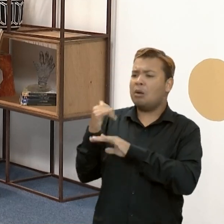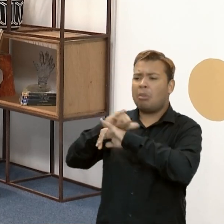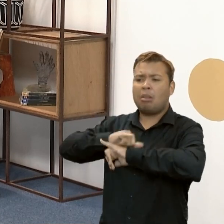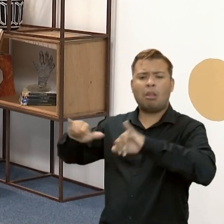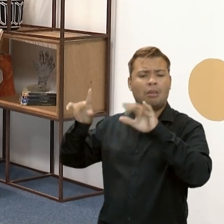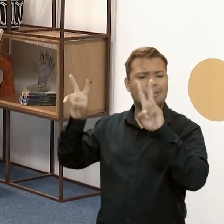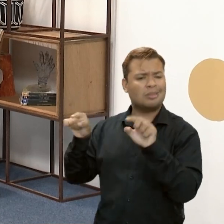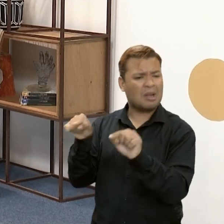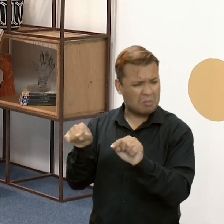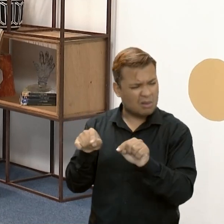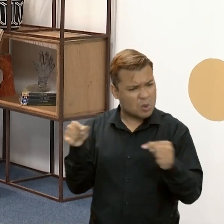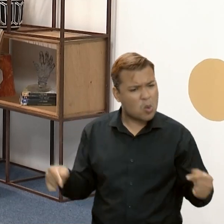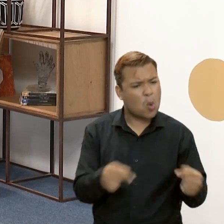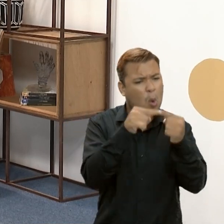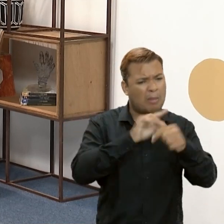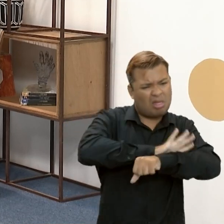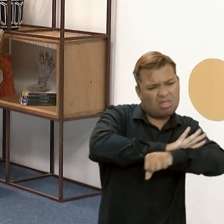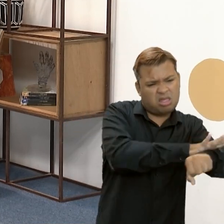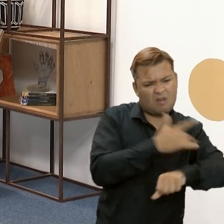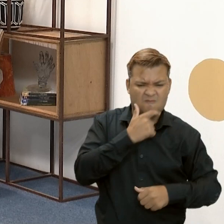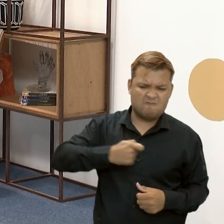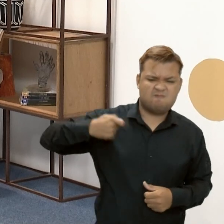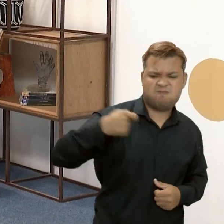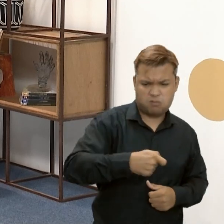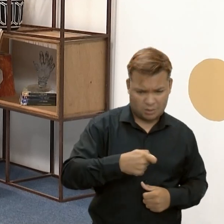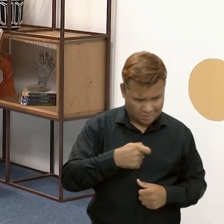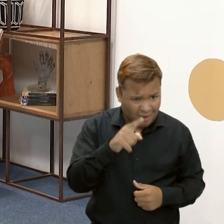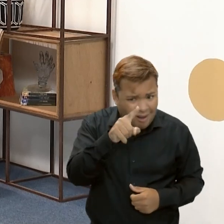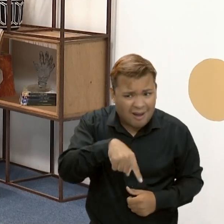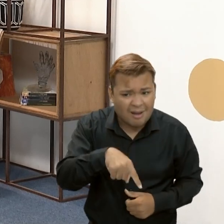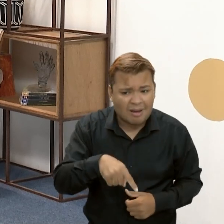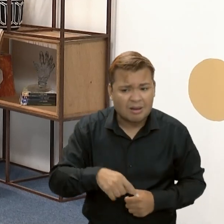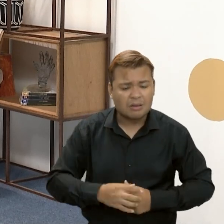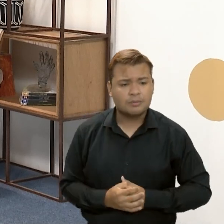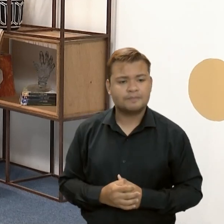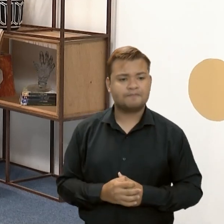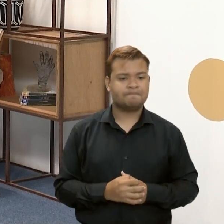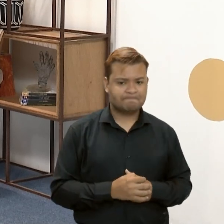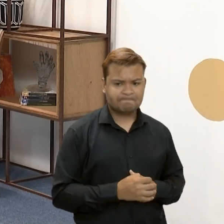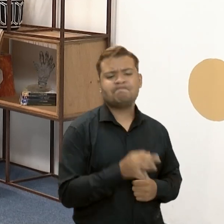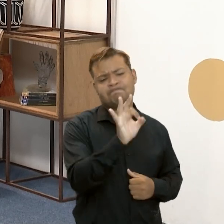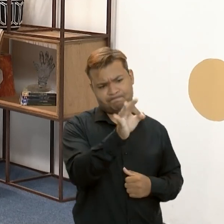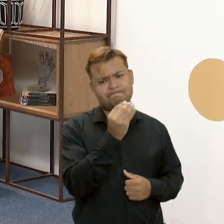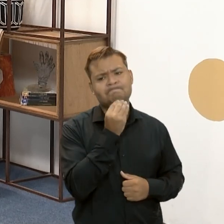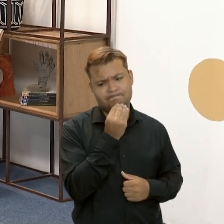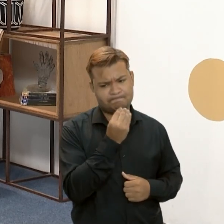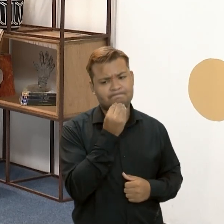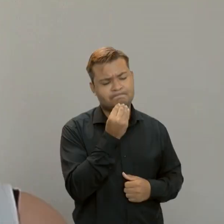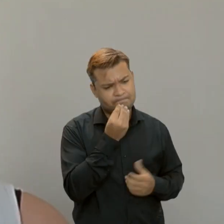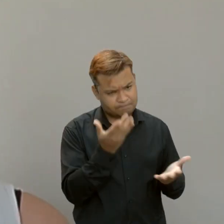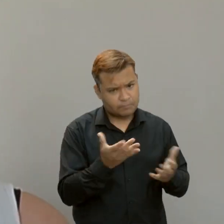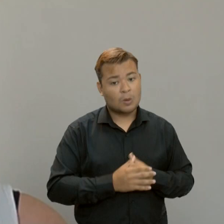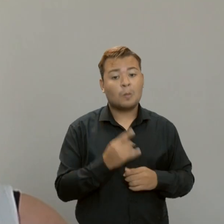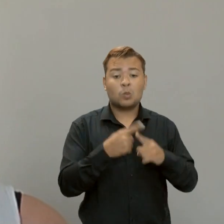todo esse contexto de racismo, de machismo dessa época? É evidente que o recorte